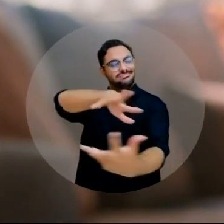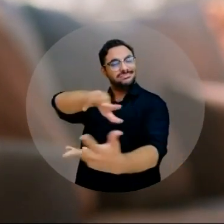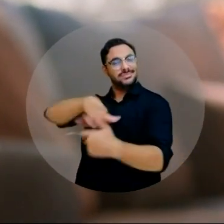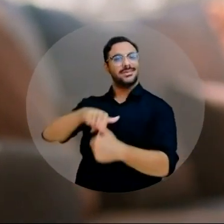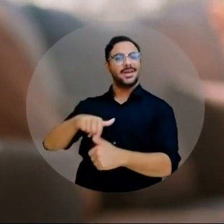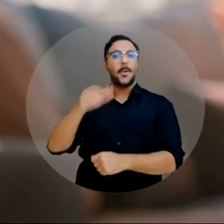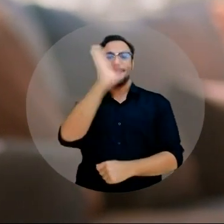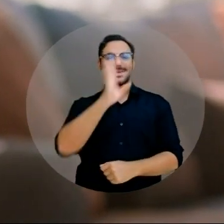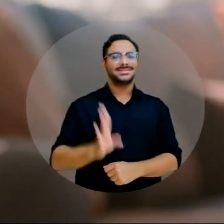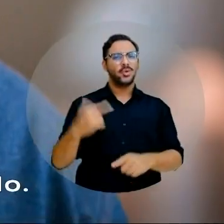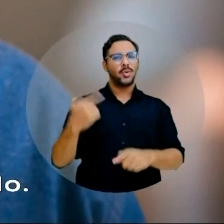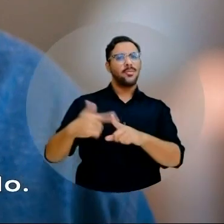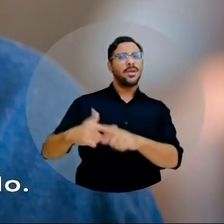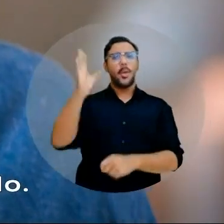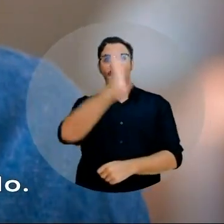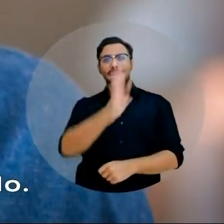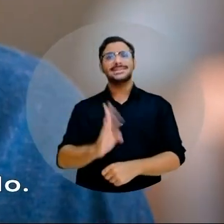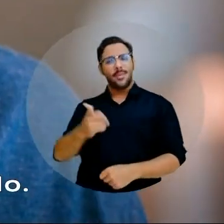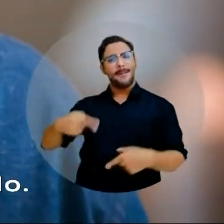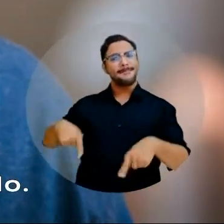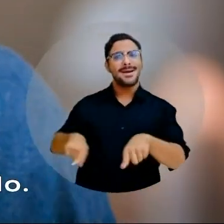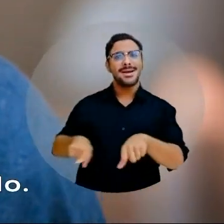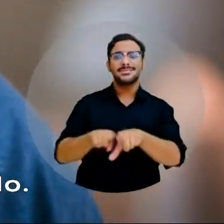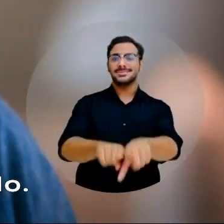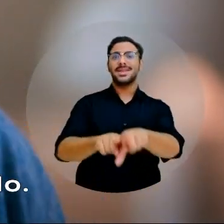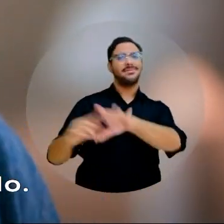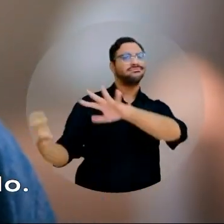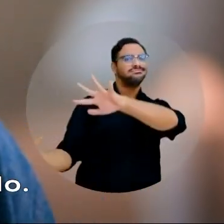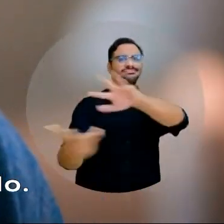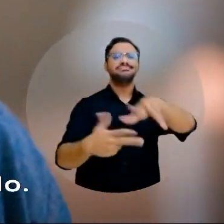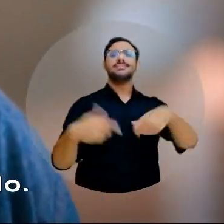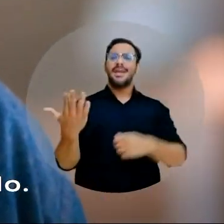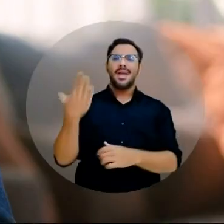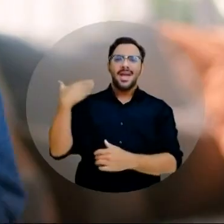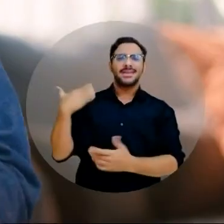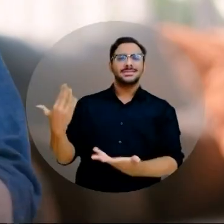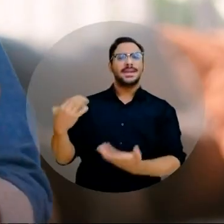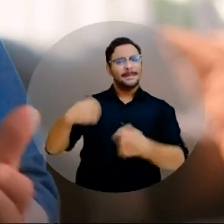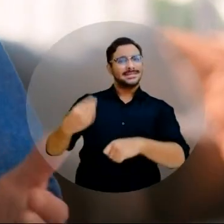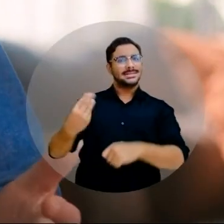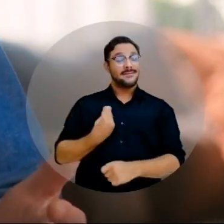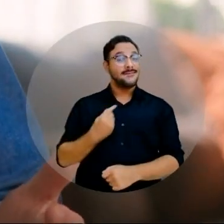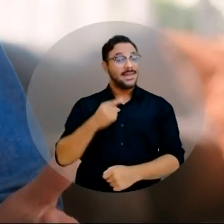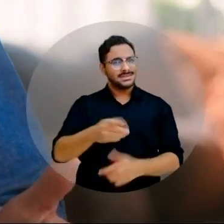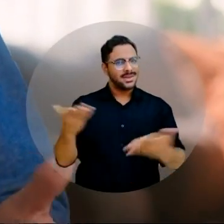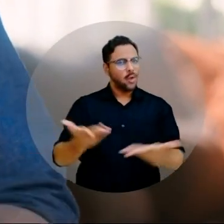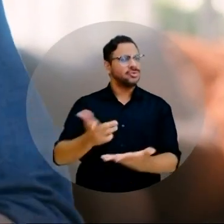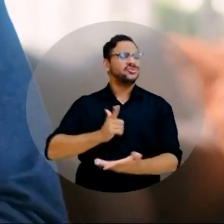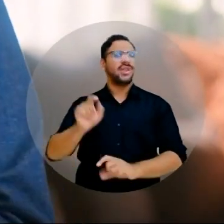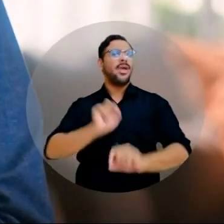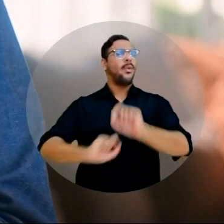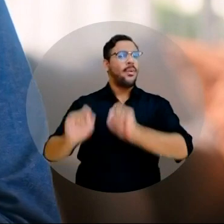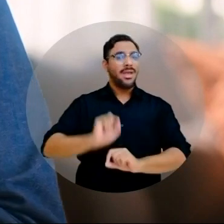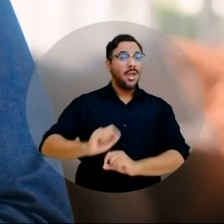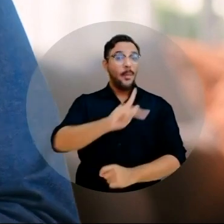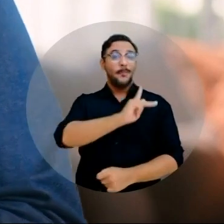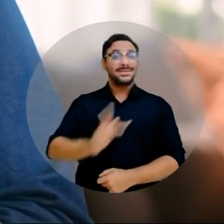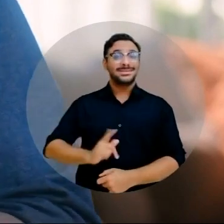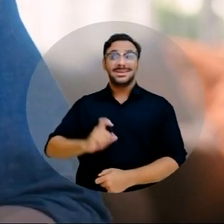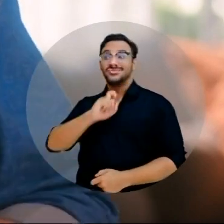que esse país conquistou no mundo. Porque o Brasil era parceiro de todo mundo. É assim que a gente tem que viver. Agora,